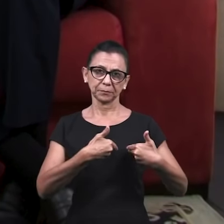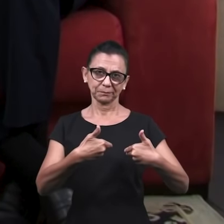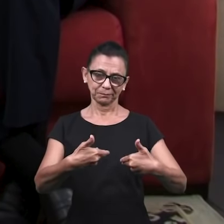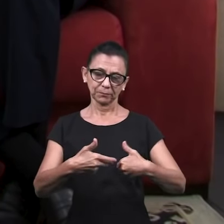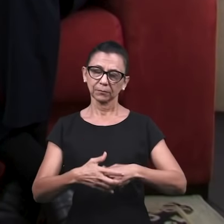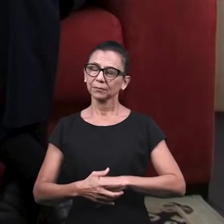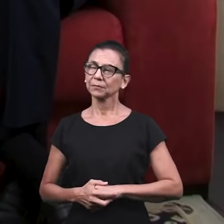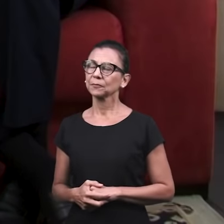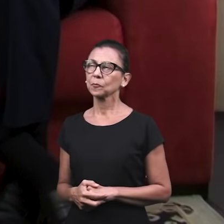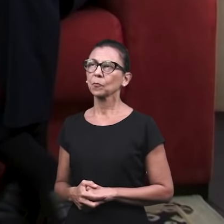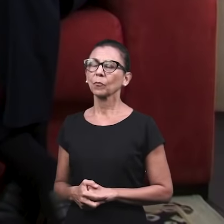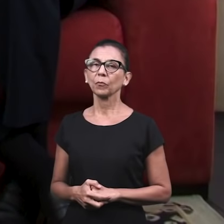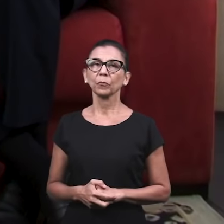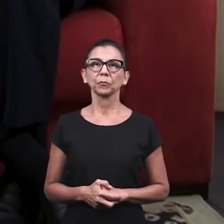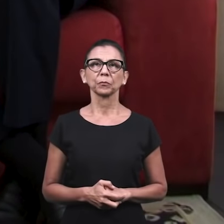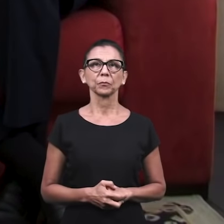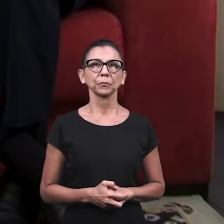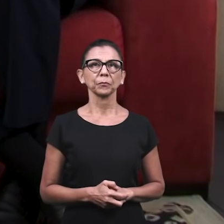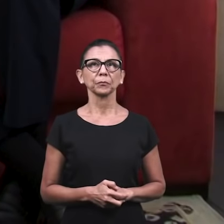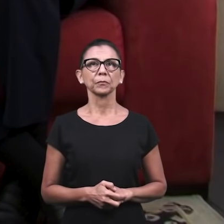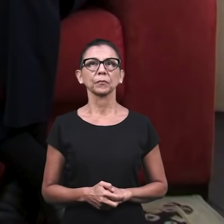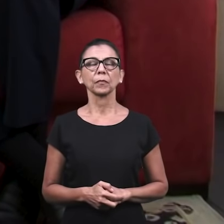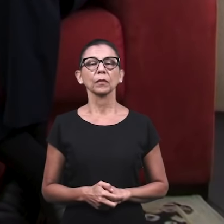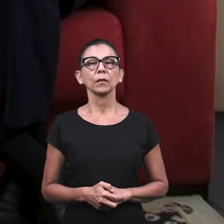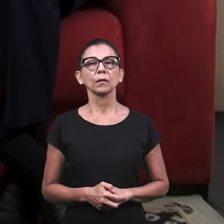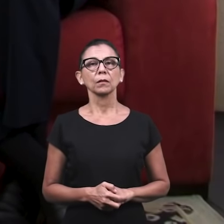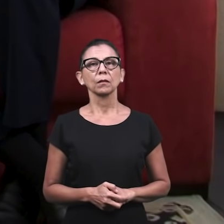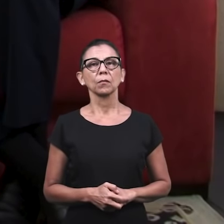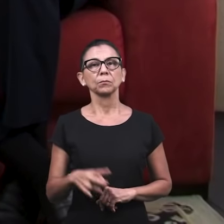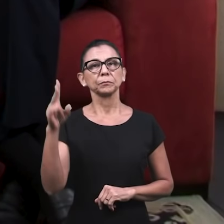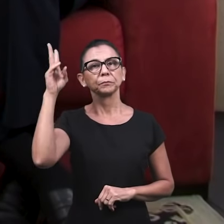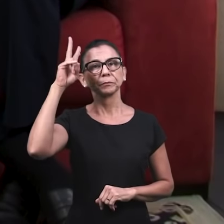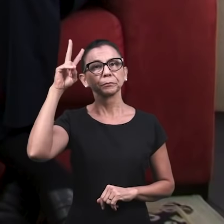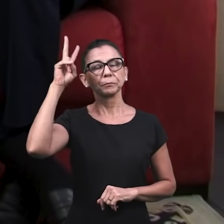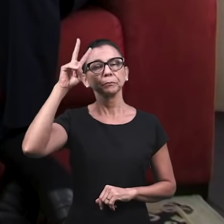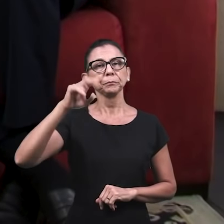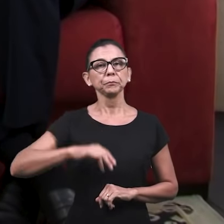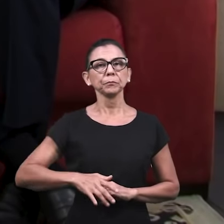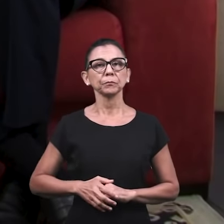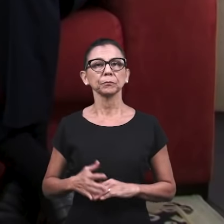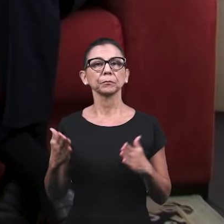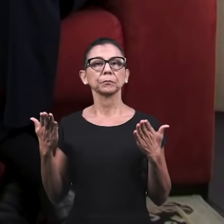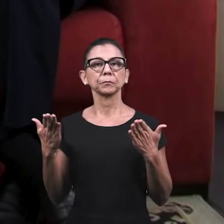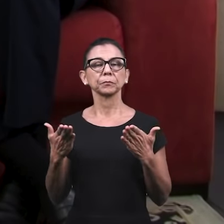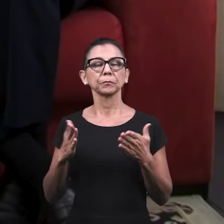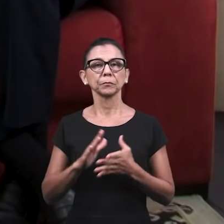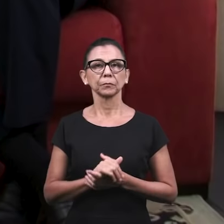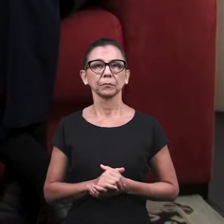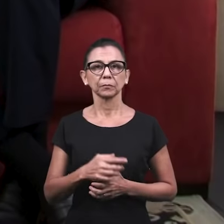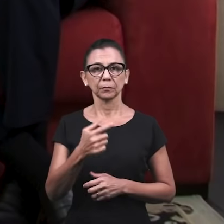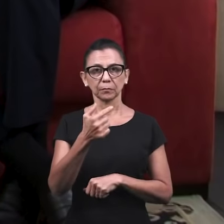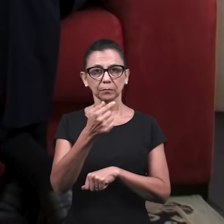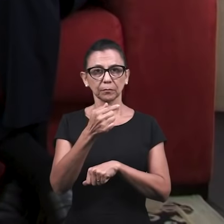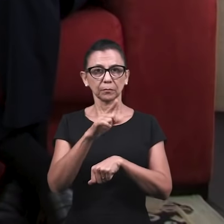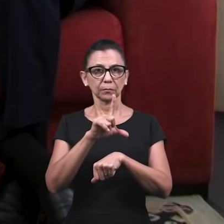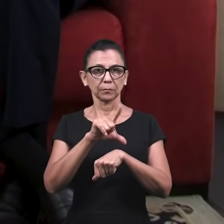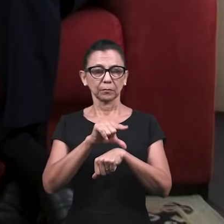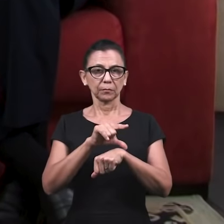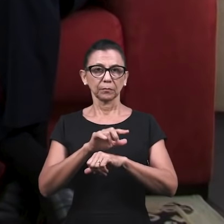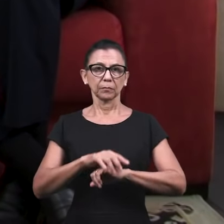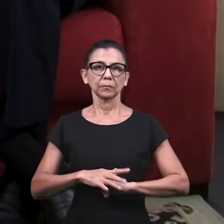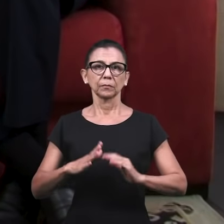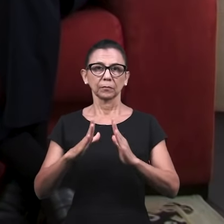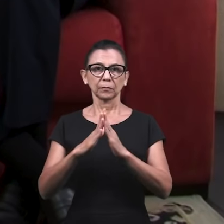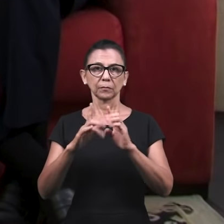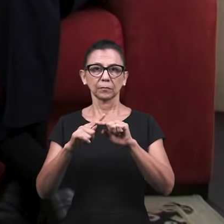for convidado. Amém. Paz do Senhor. Louvado seja o nome do Senhor. Lembrando, meus queridos, que hoje, às 19 horas, as